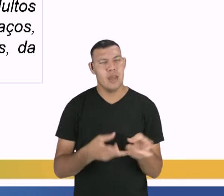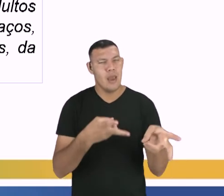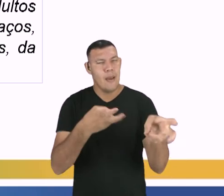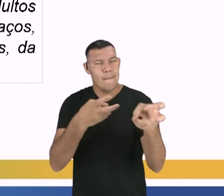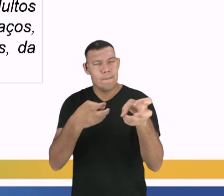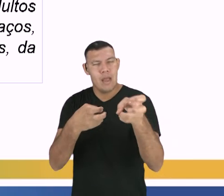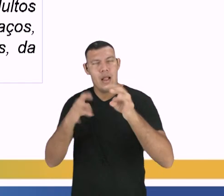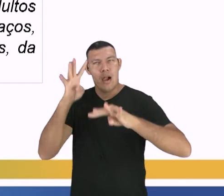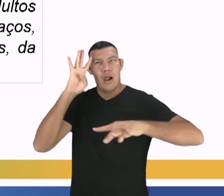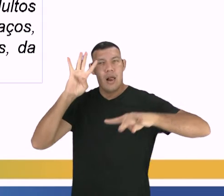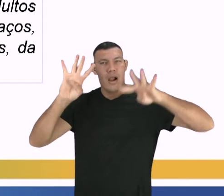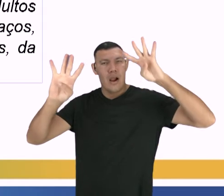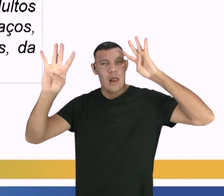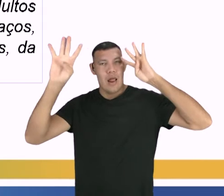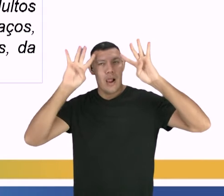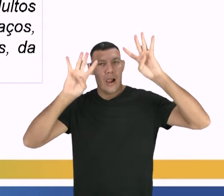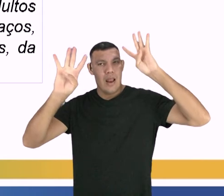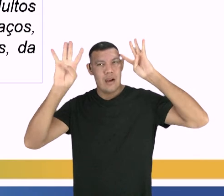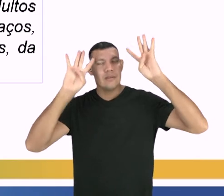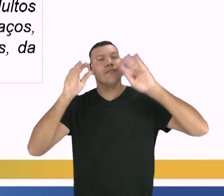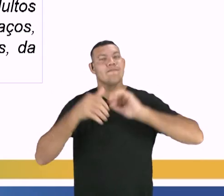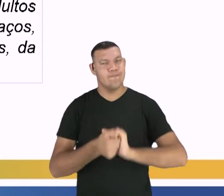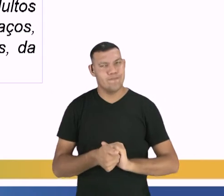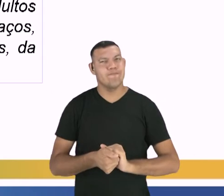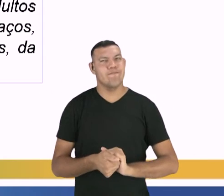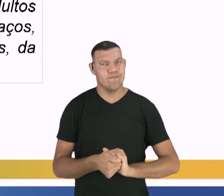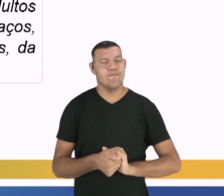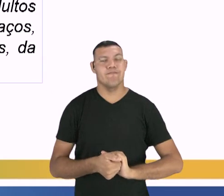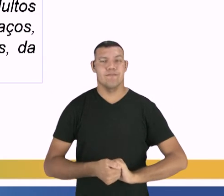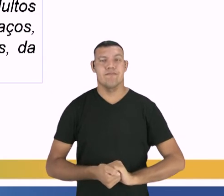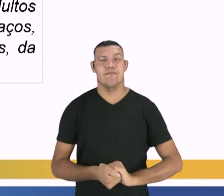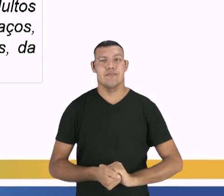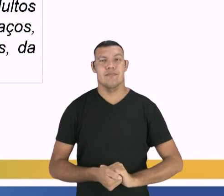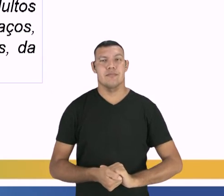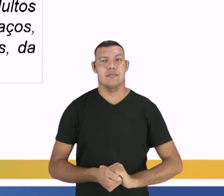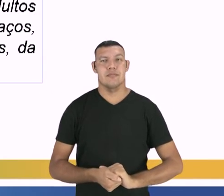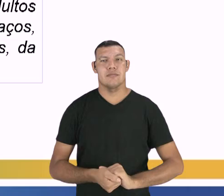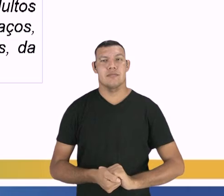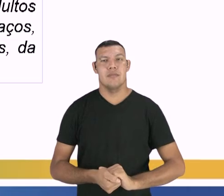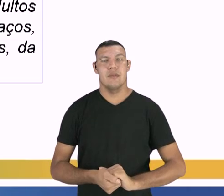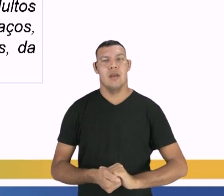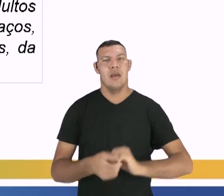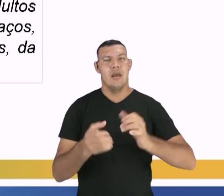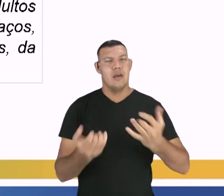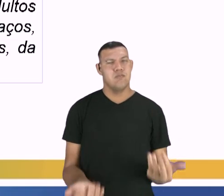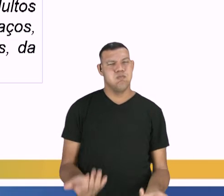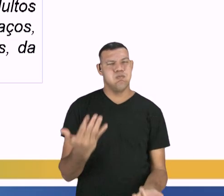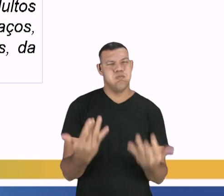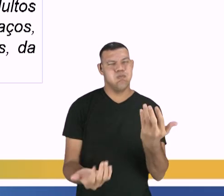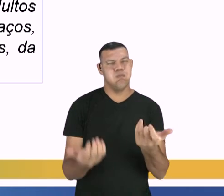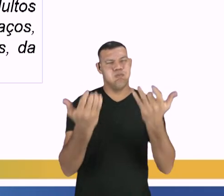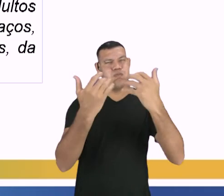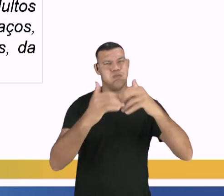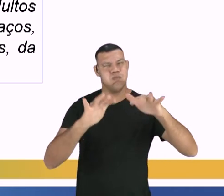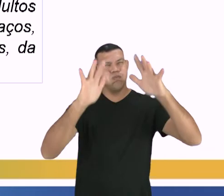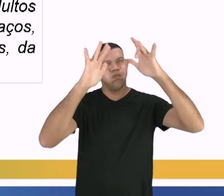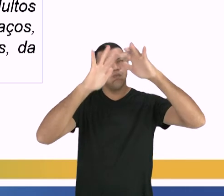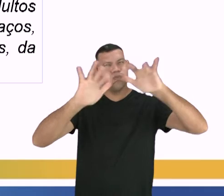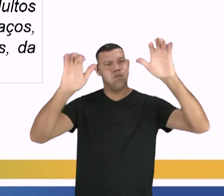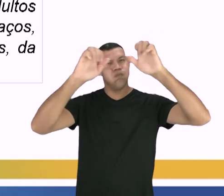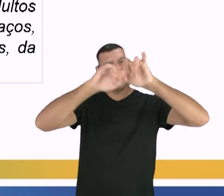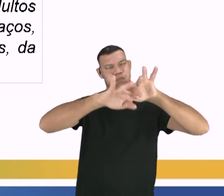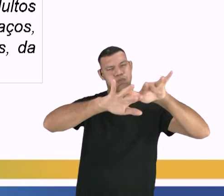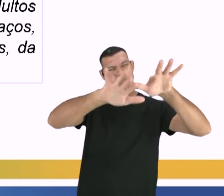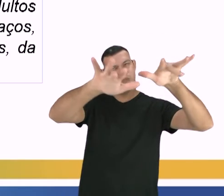consegue visualizar, você consegue ver a cena desse fogo. Voavam chipas e labaredos pelo bairro